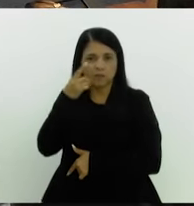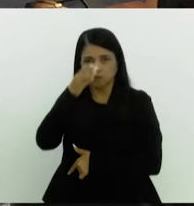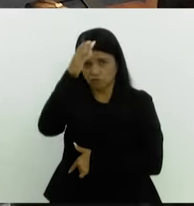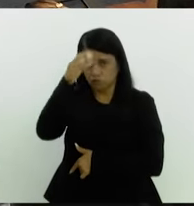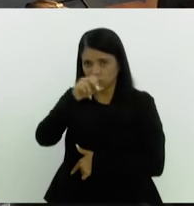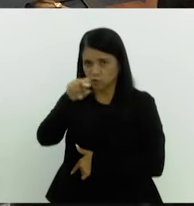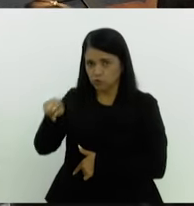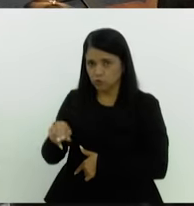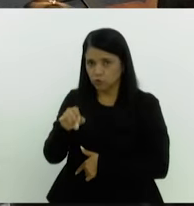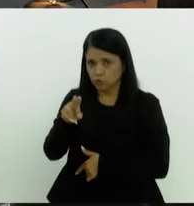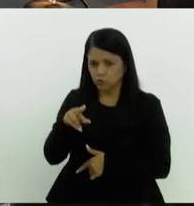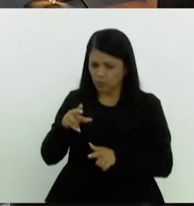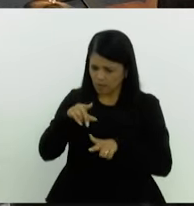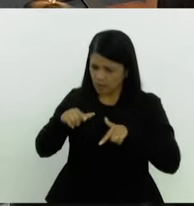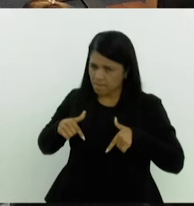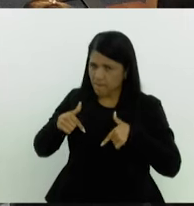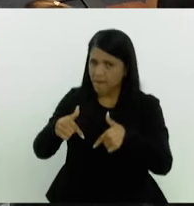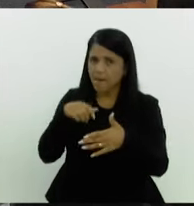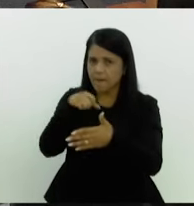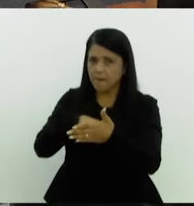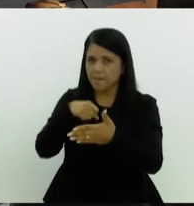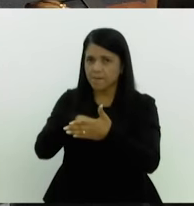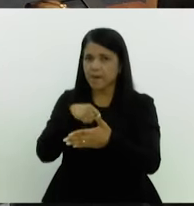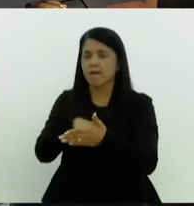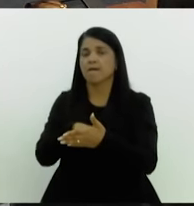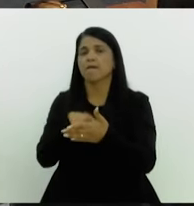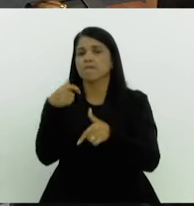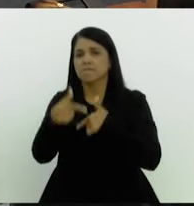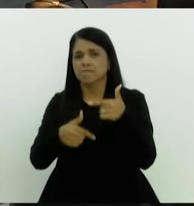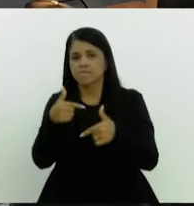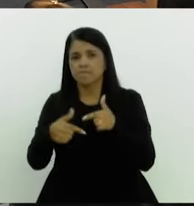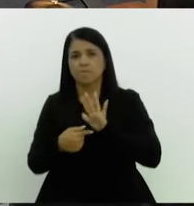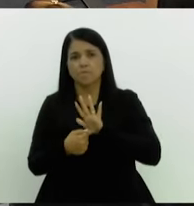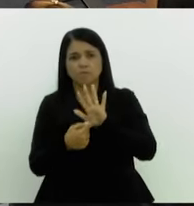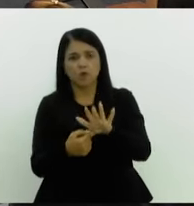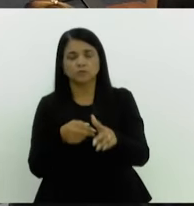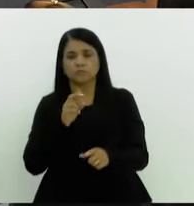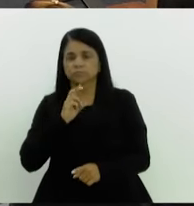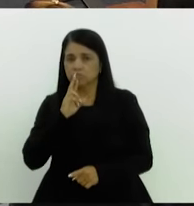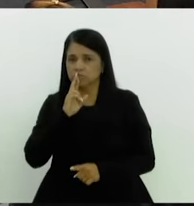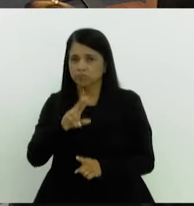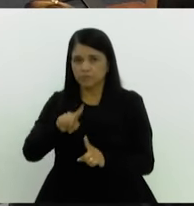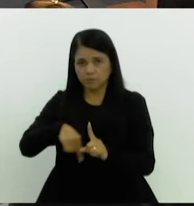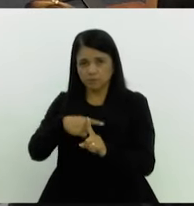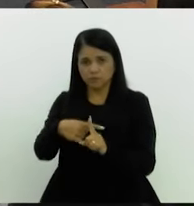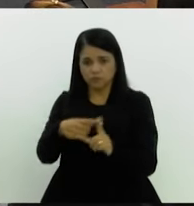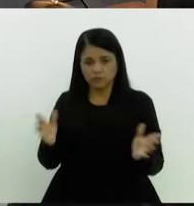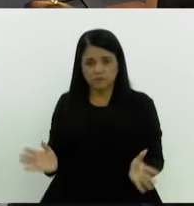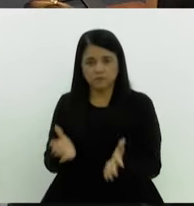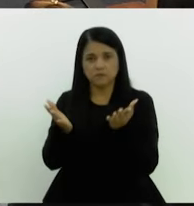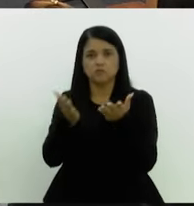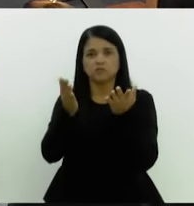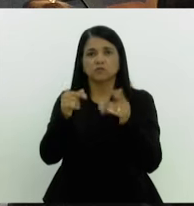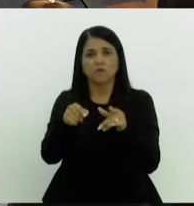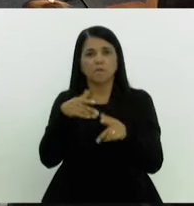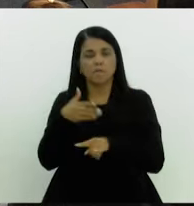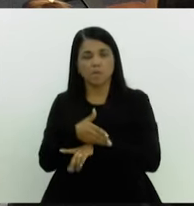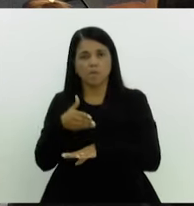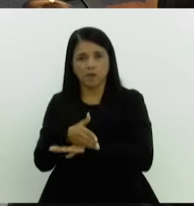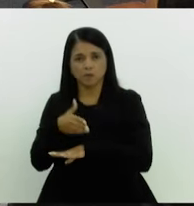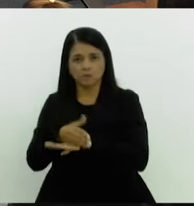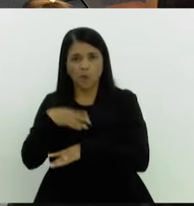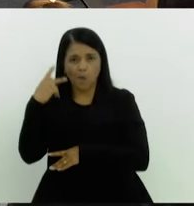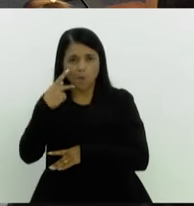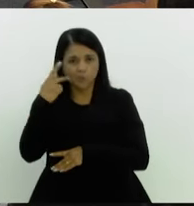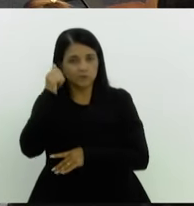Ju uma mulher guerreira que com o trabalho dela a a gente apresente resultados positivos de incentivo à participação